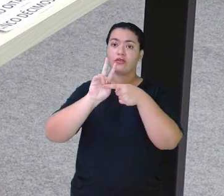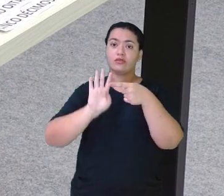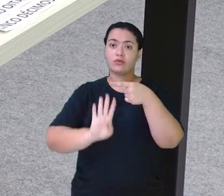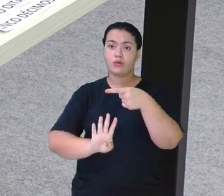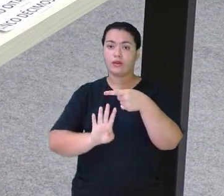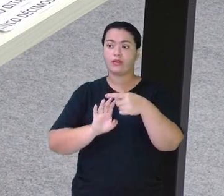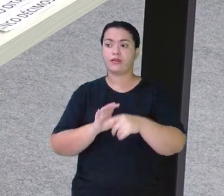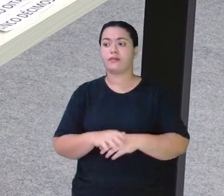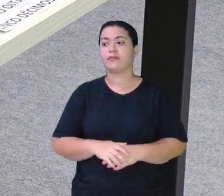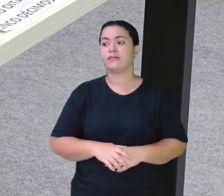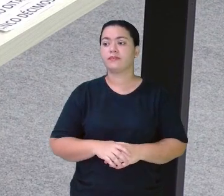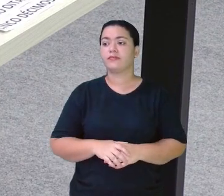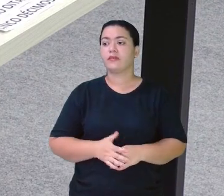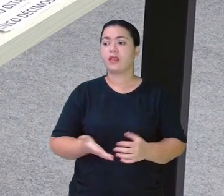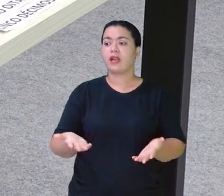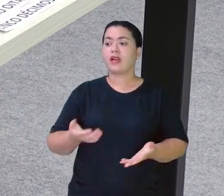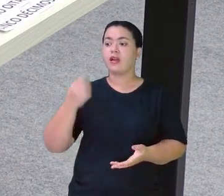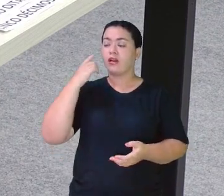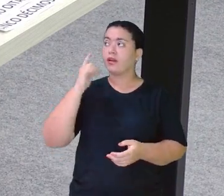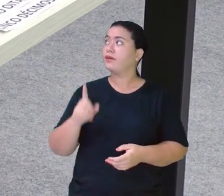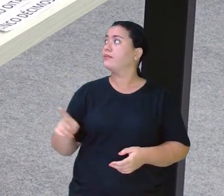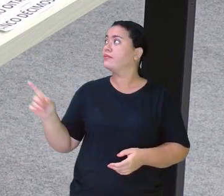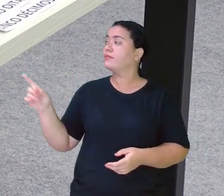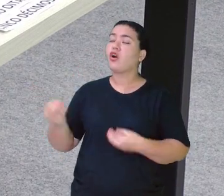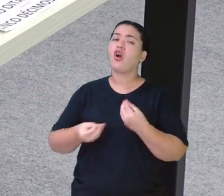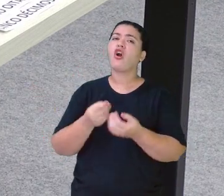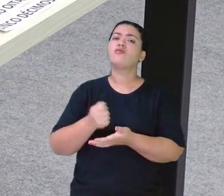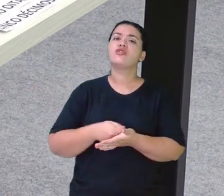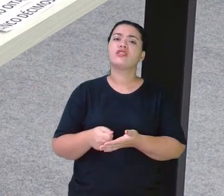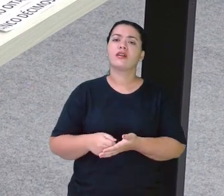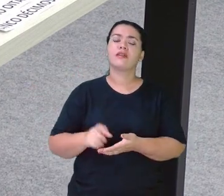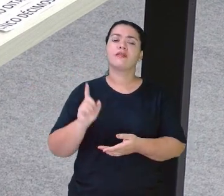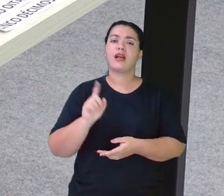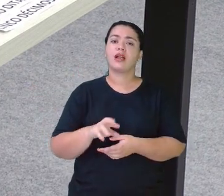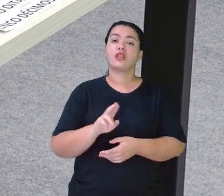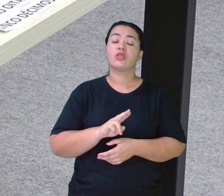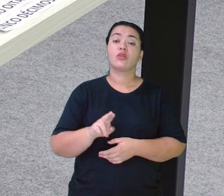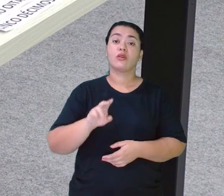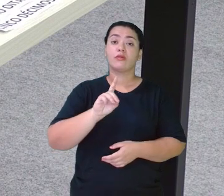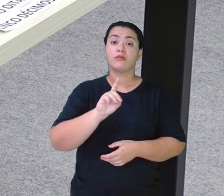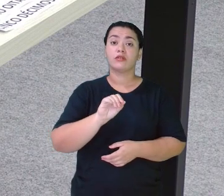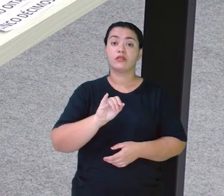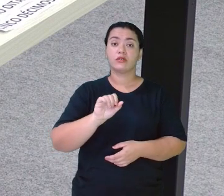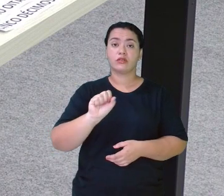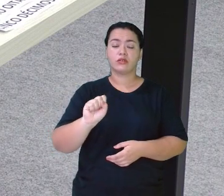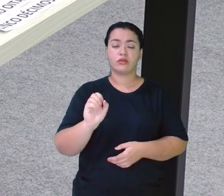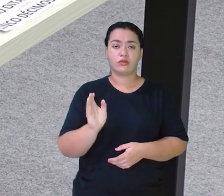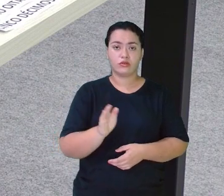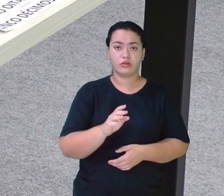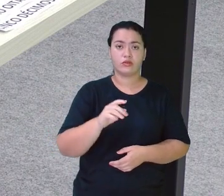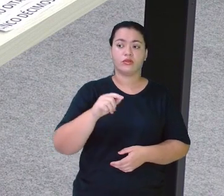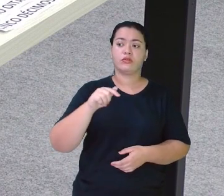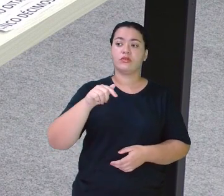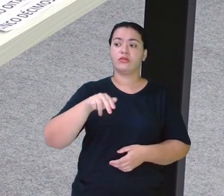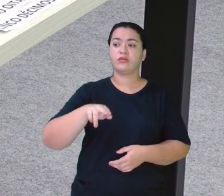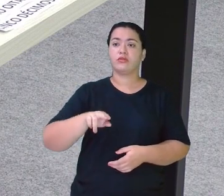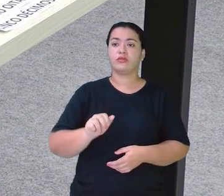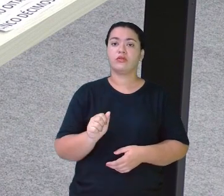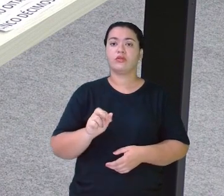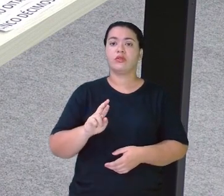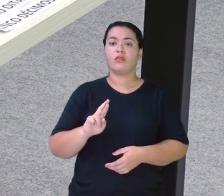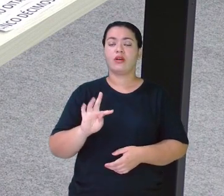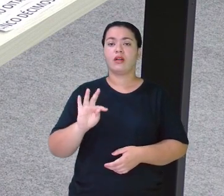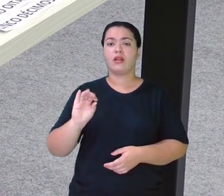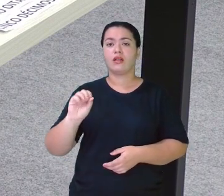agora, olha a escrita dessa fração. Estão vendo? Ó, 2